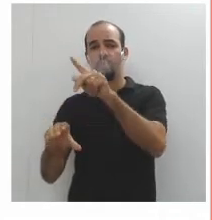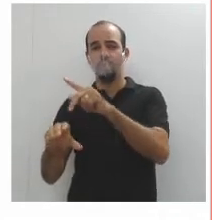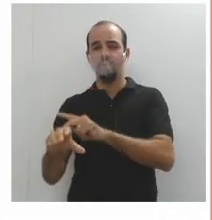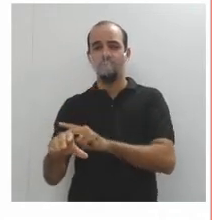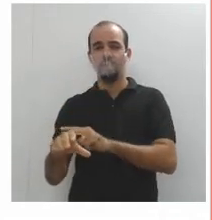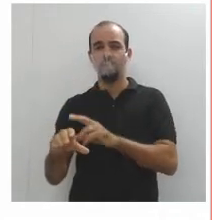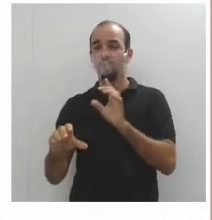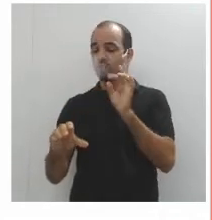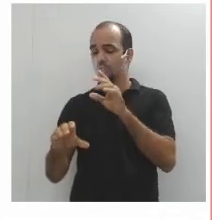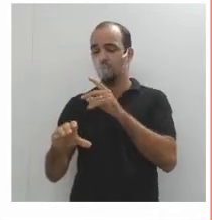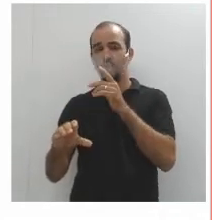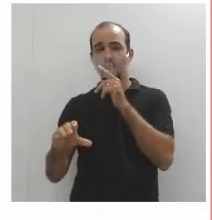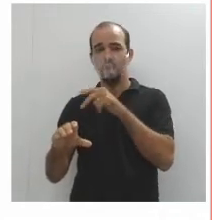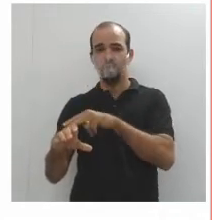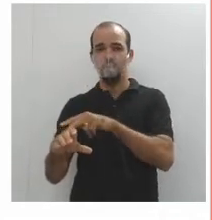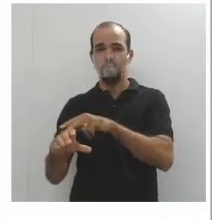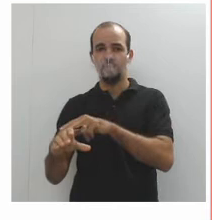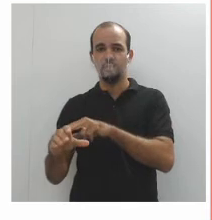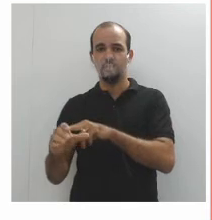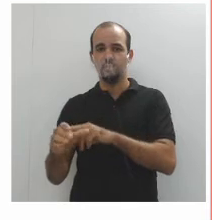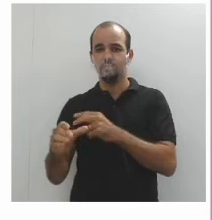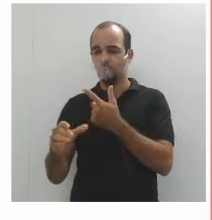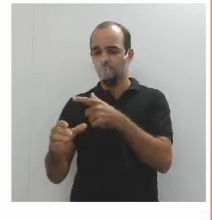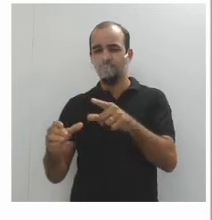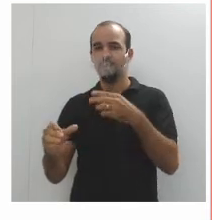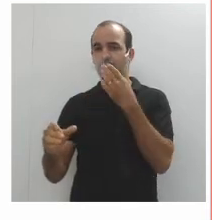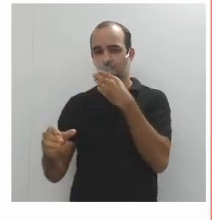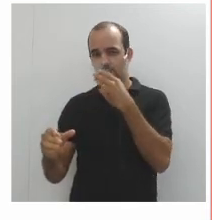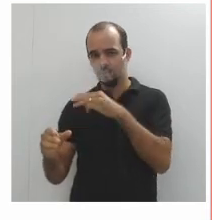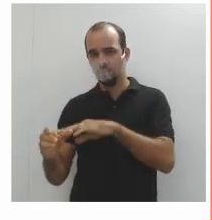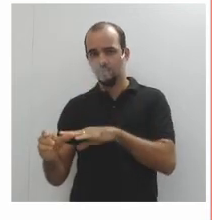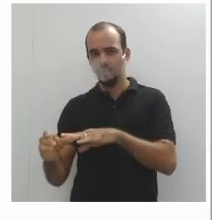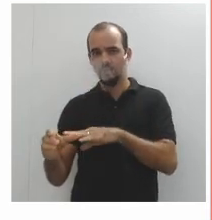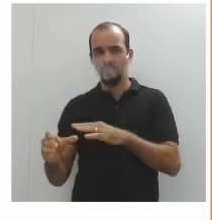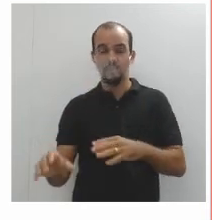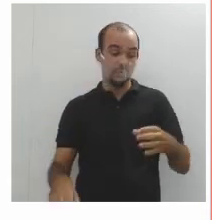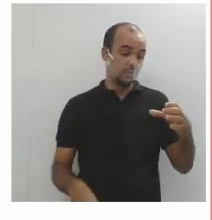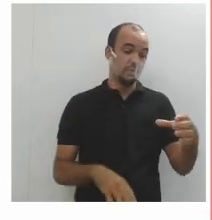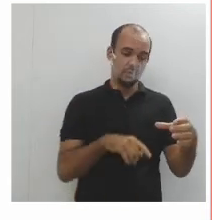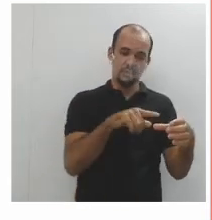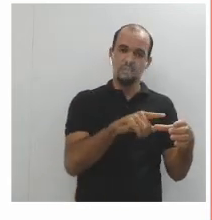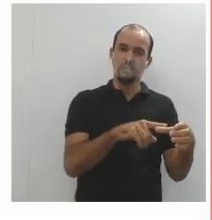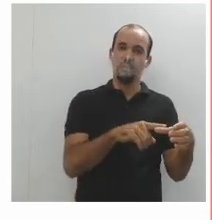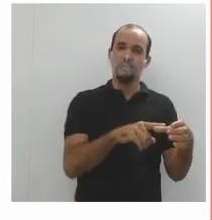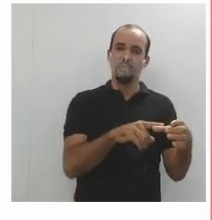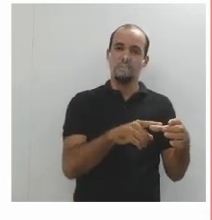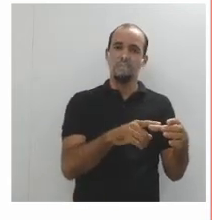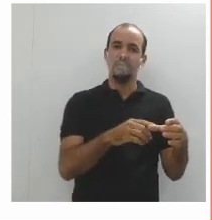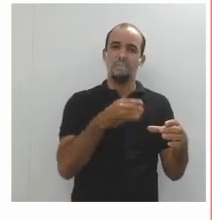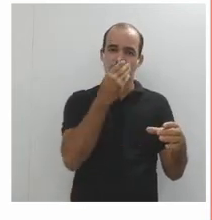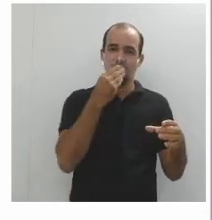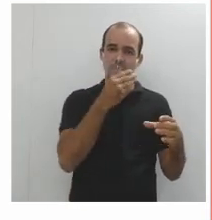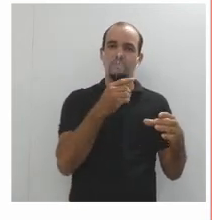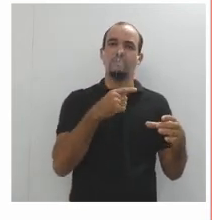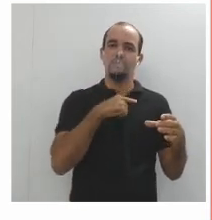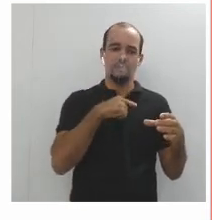de solução. Logicamente, elas são completamente diferentes, tá?